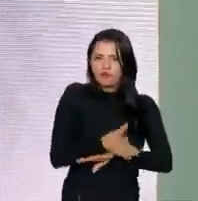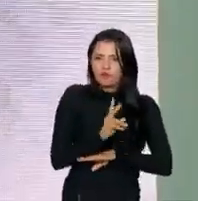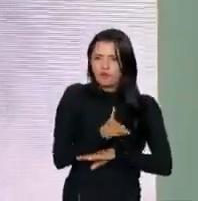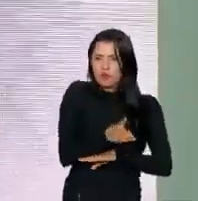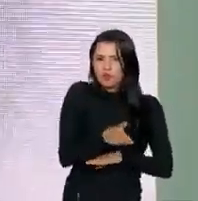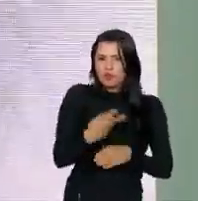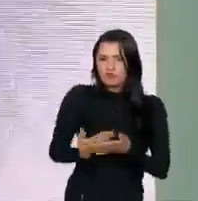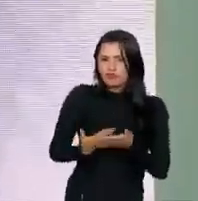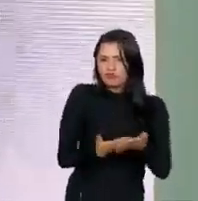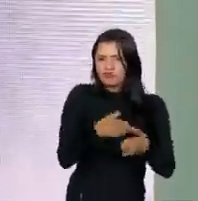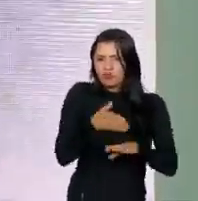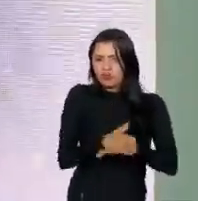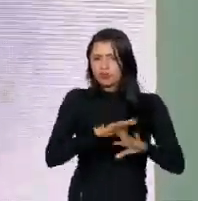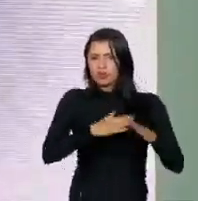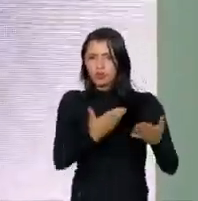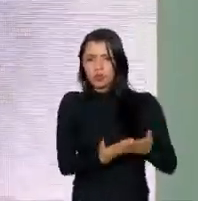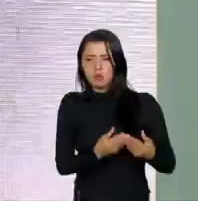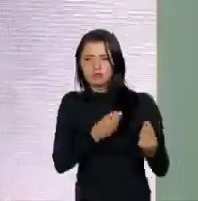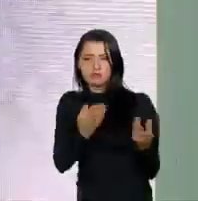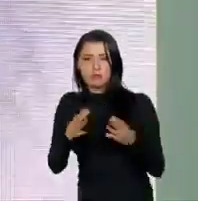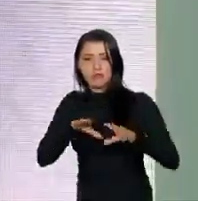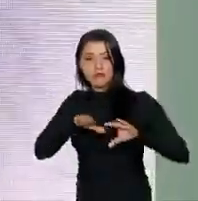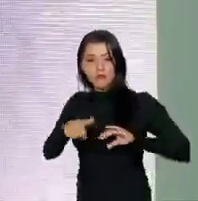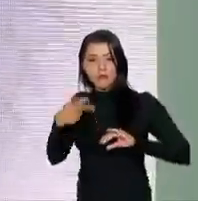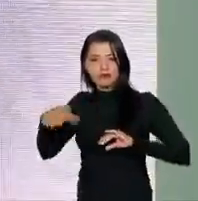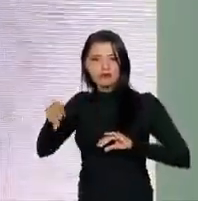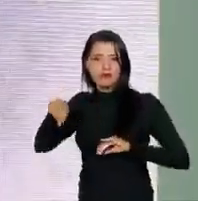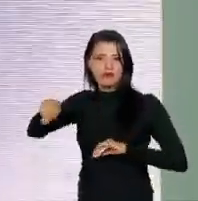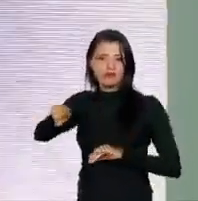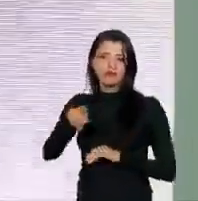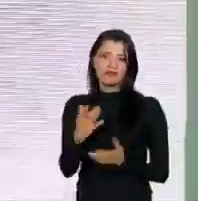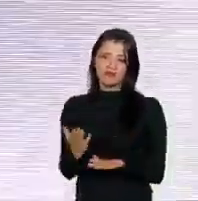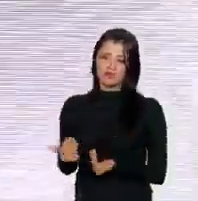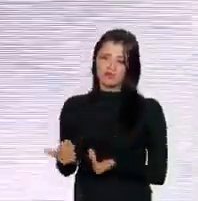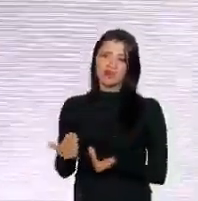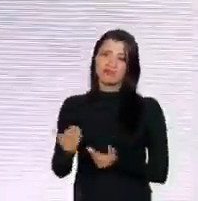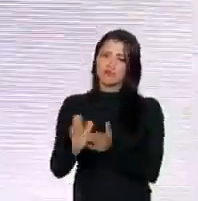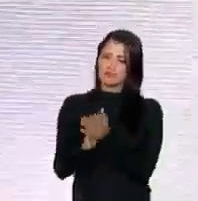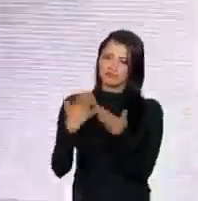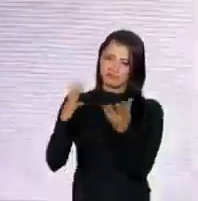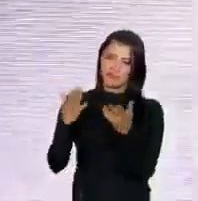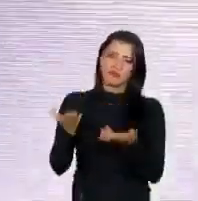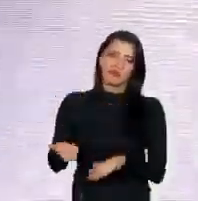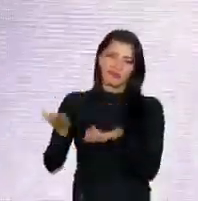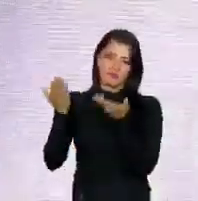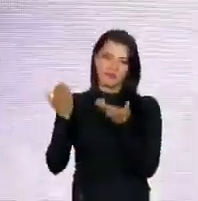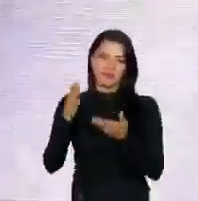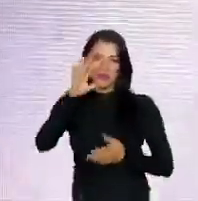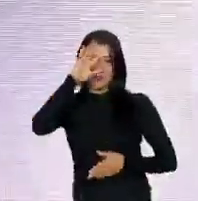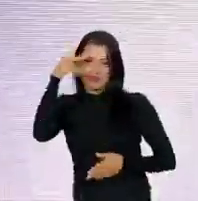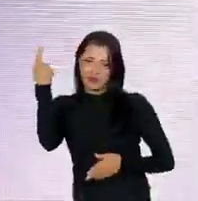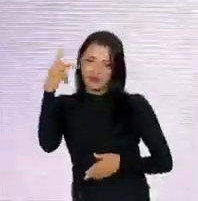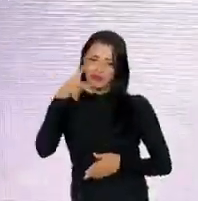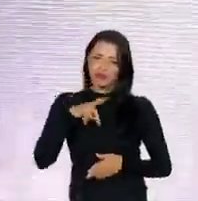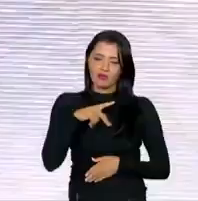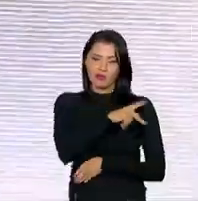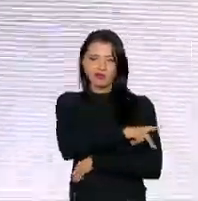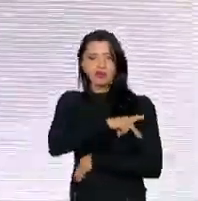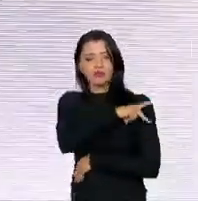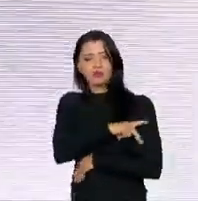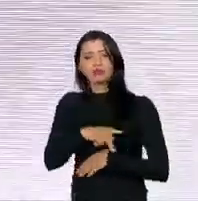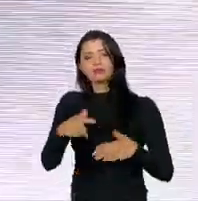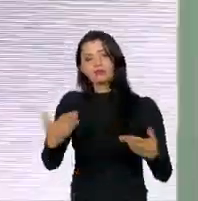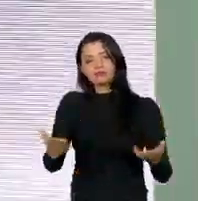escola, dá uma formação a esse jovem. Portanto, Wellington, parabéns aí pela decisão do Piauí. Bom,